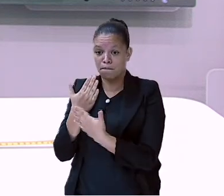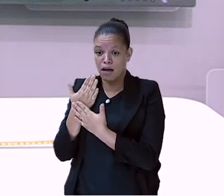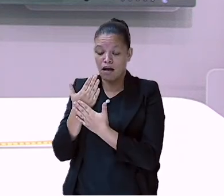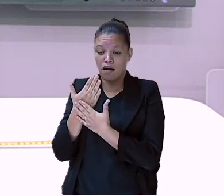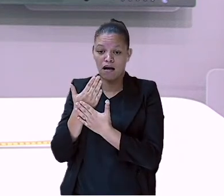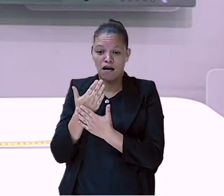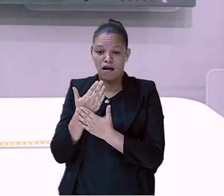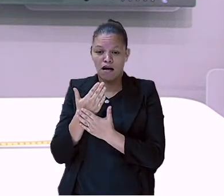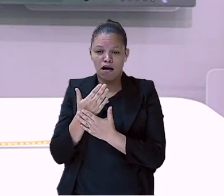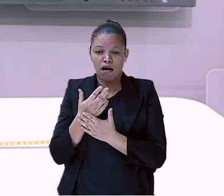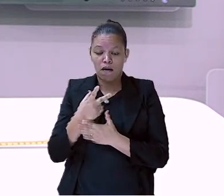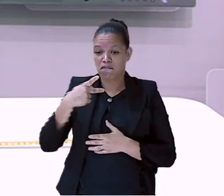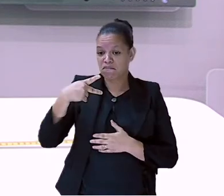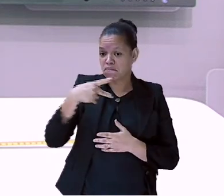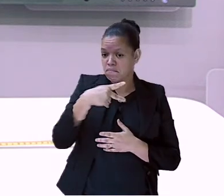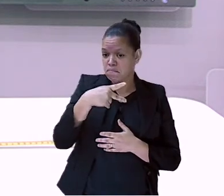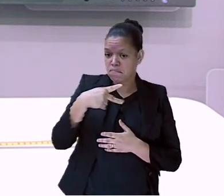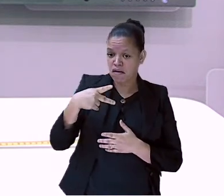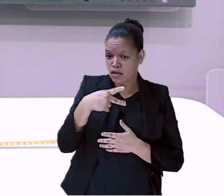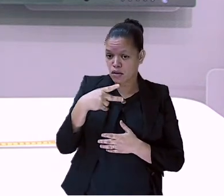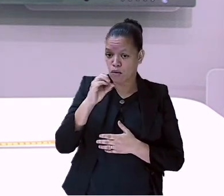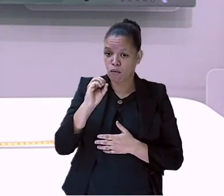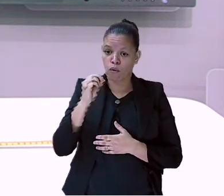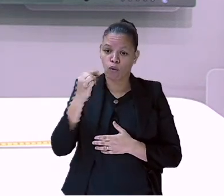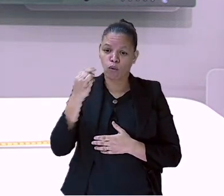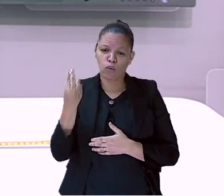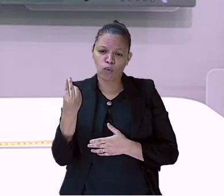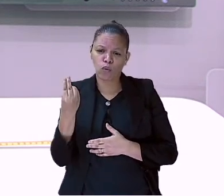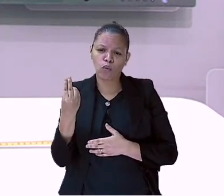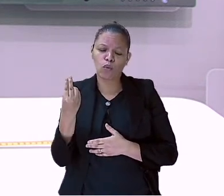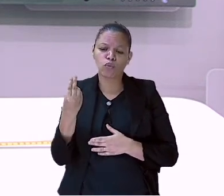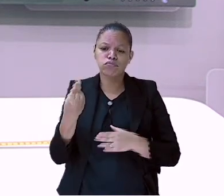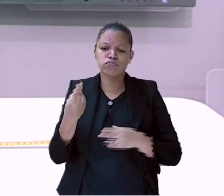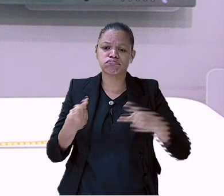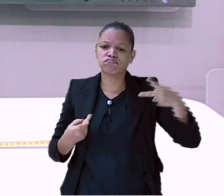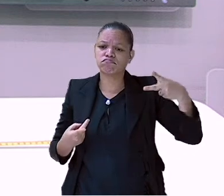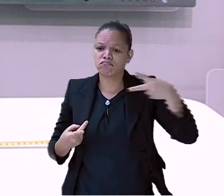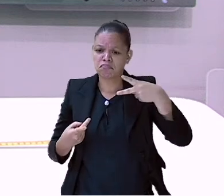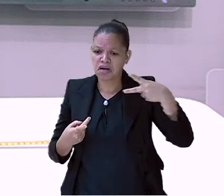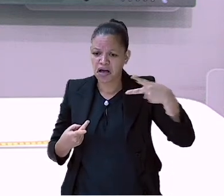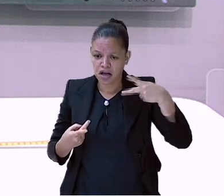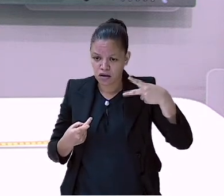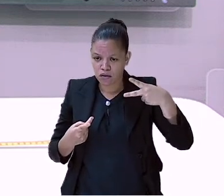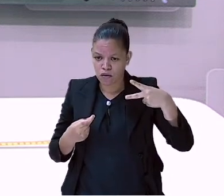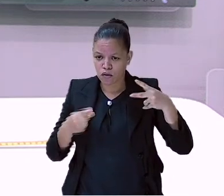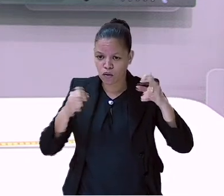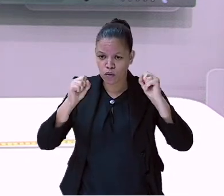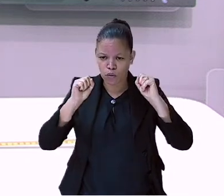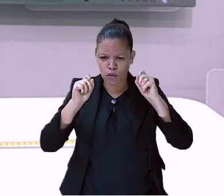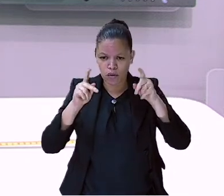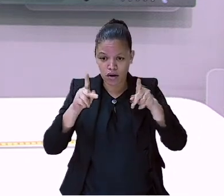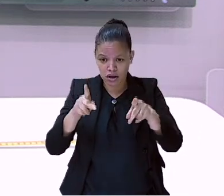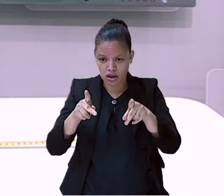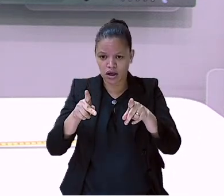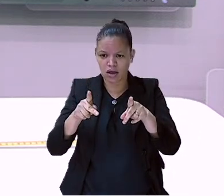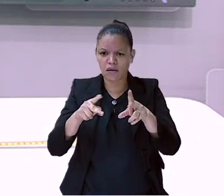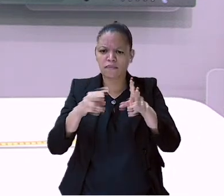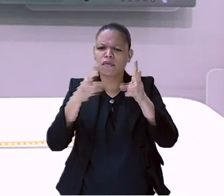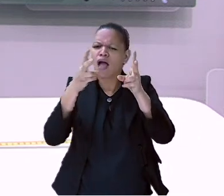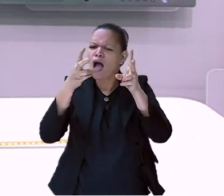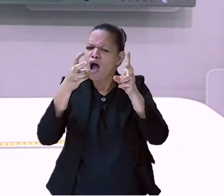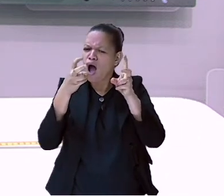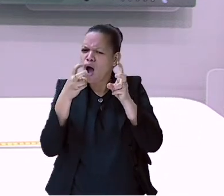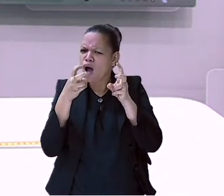mais palmos que você tenha uma mão menor do que a minha. Ok? Então, a gente observa aqui que